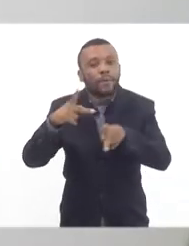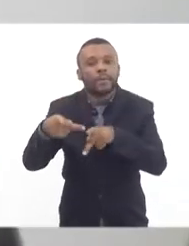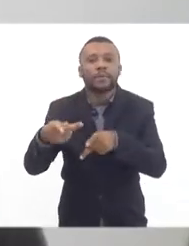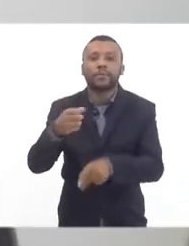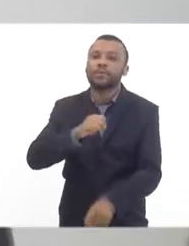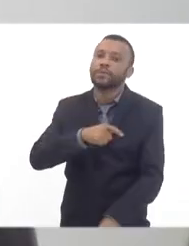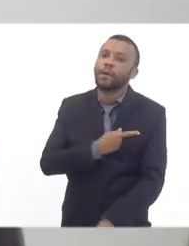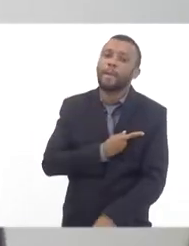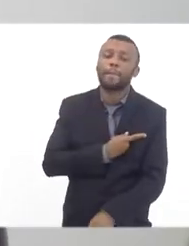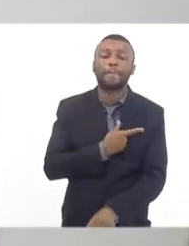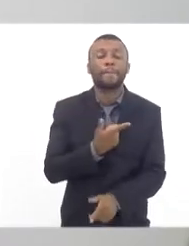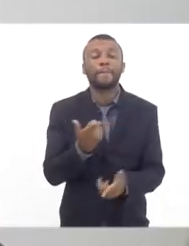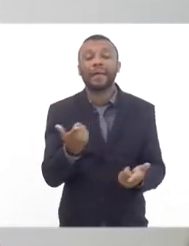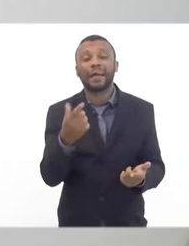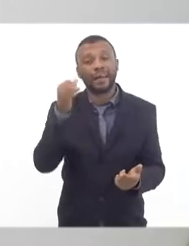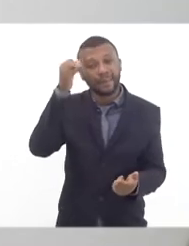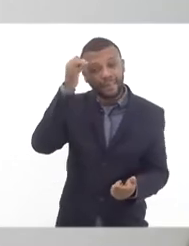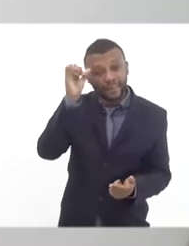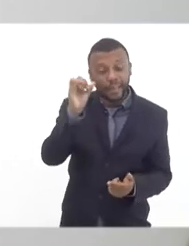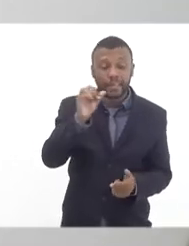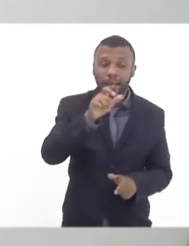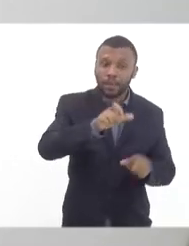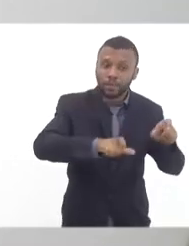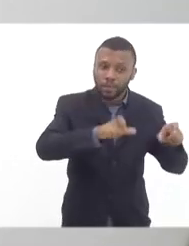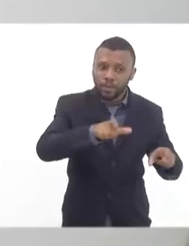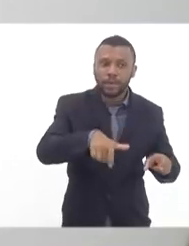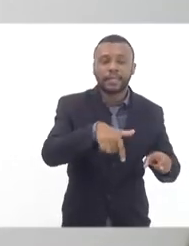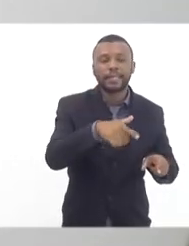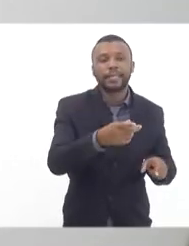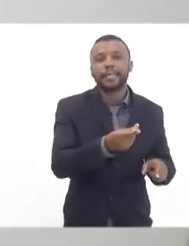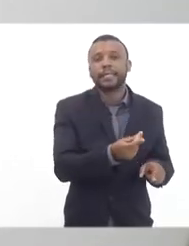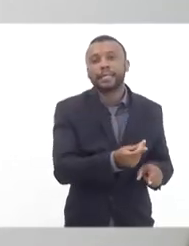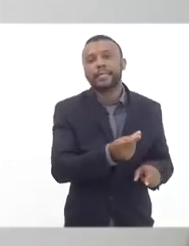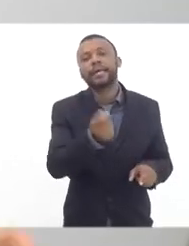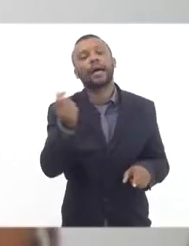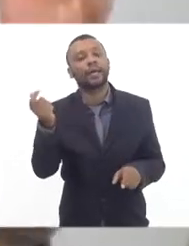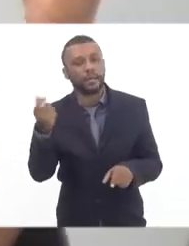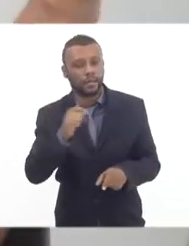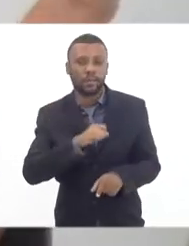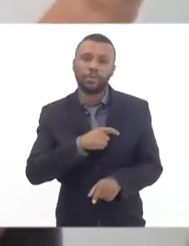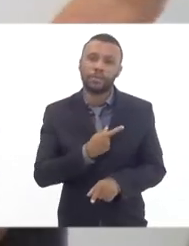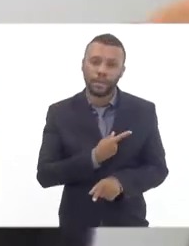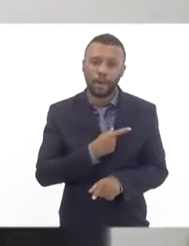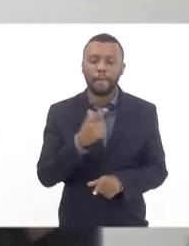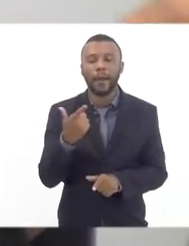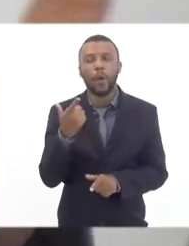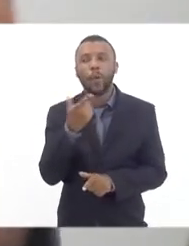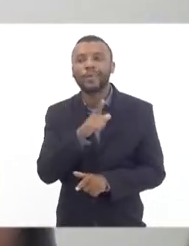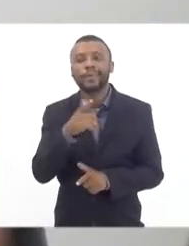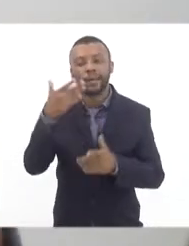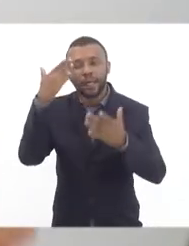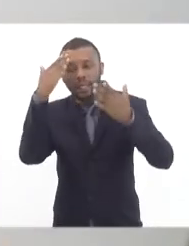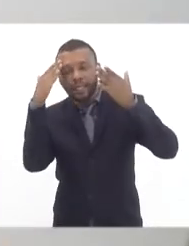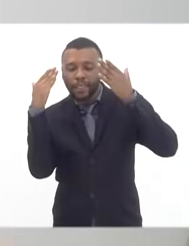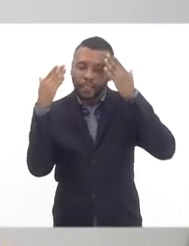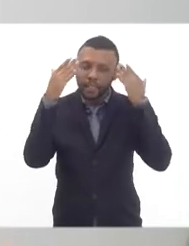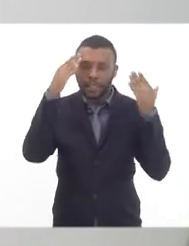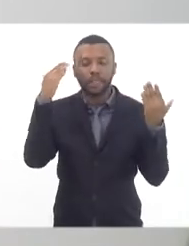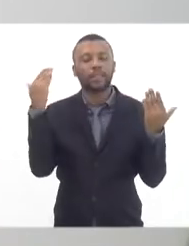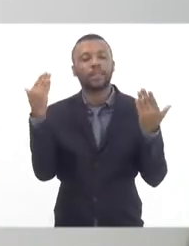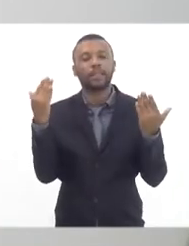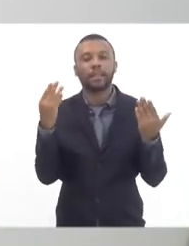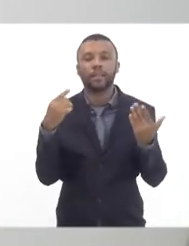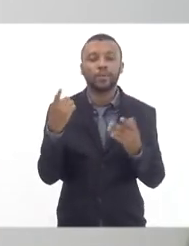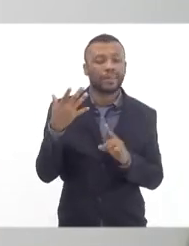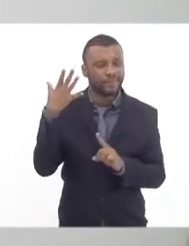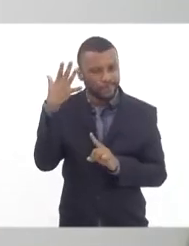tenha que sair de São Gonçalo para isso, né? A nossa proposta, inclusive, que dialoga com as tantas falas